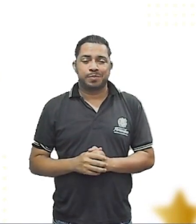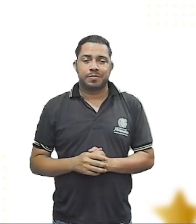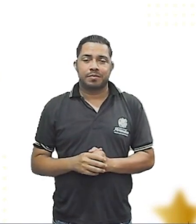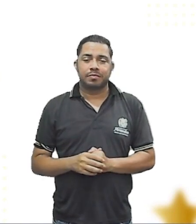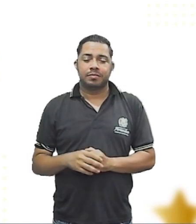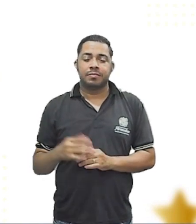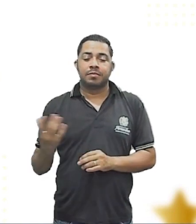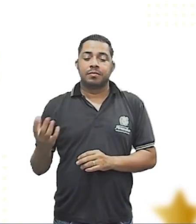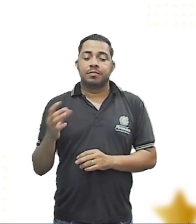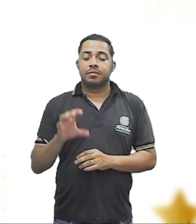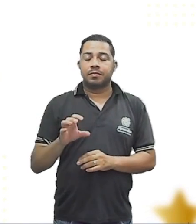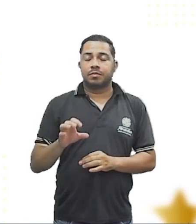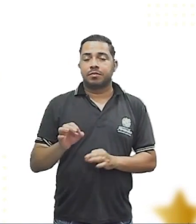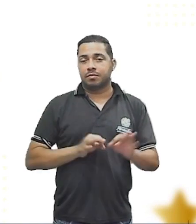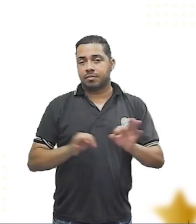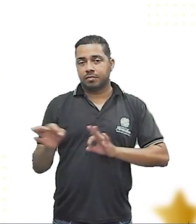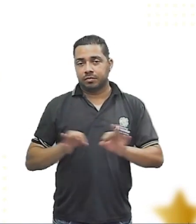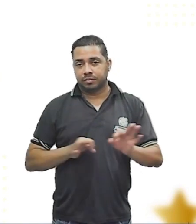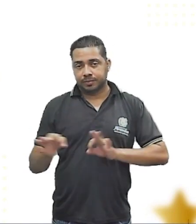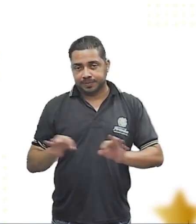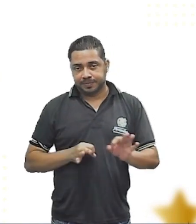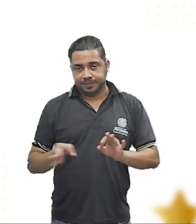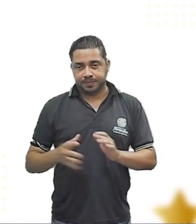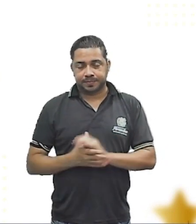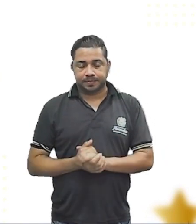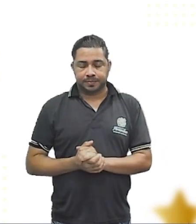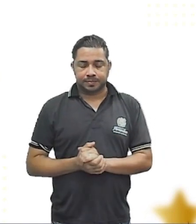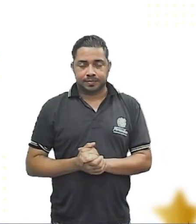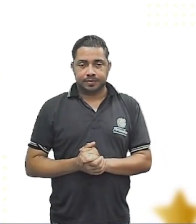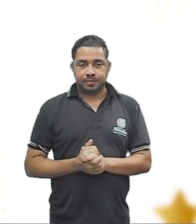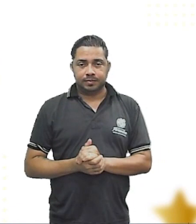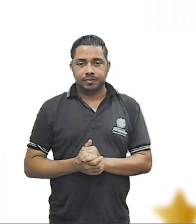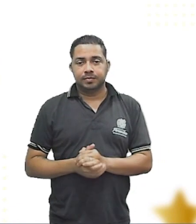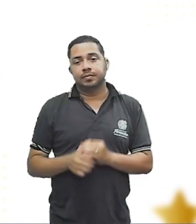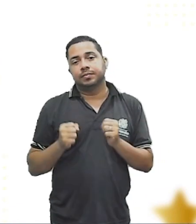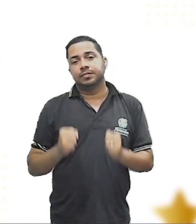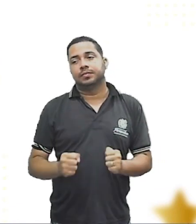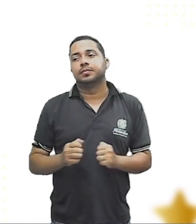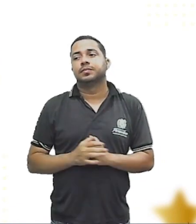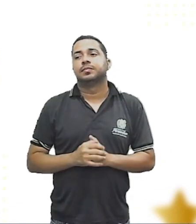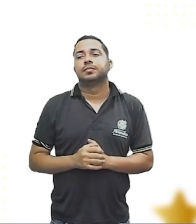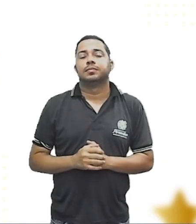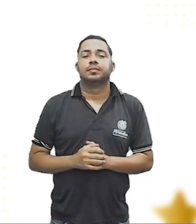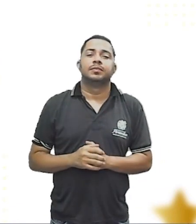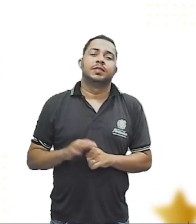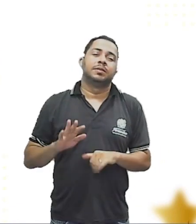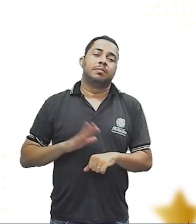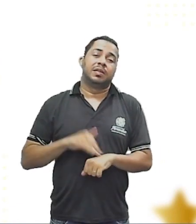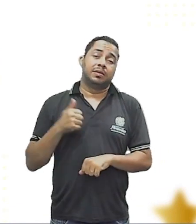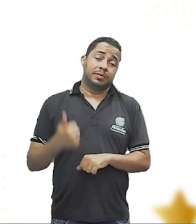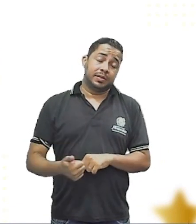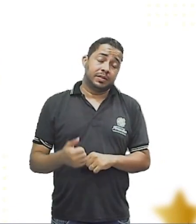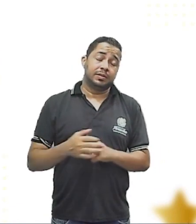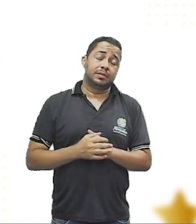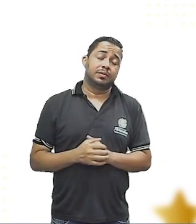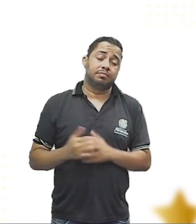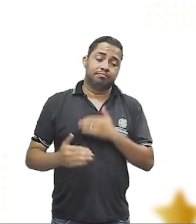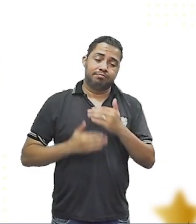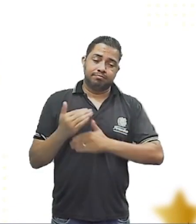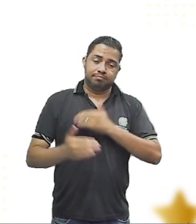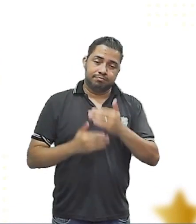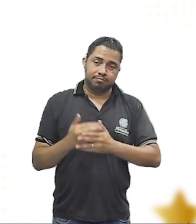colocamos dentro de um planejamento para poder melhorar, né, o